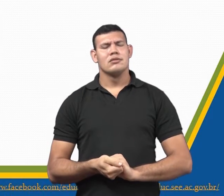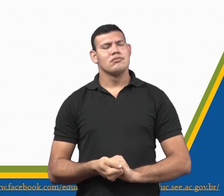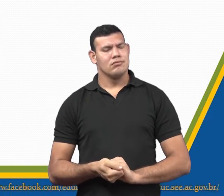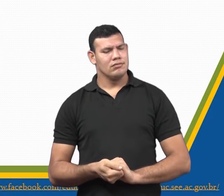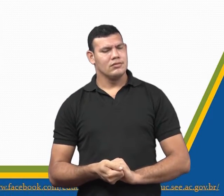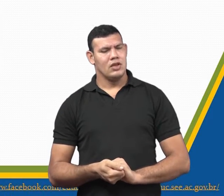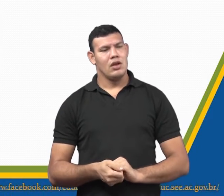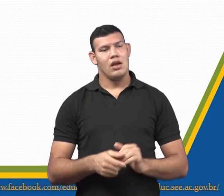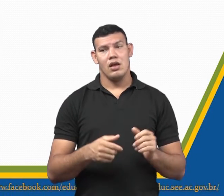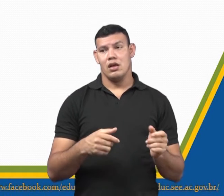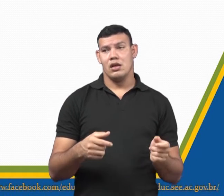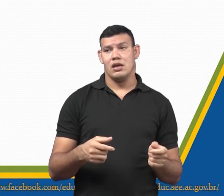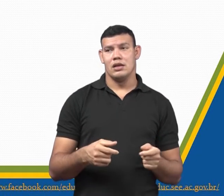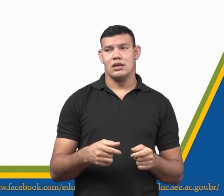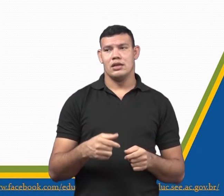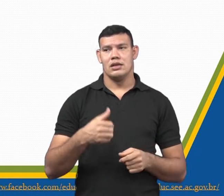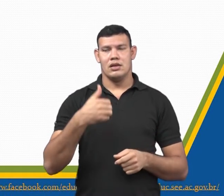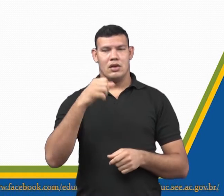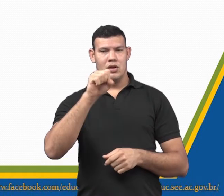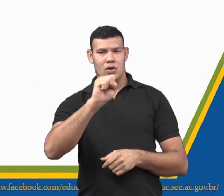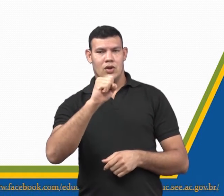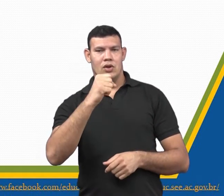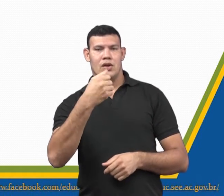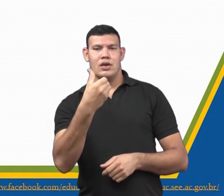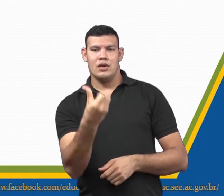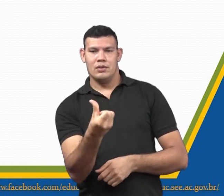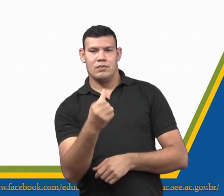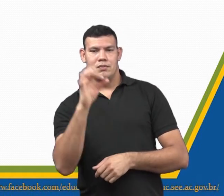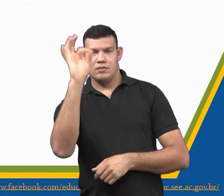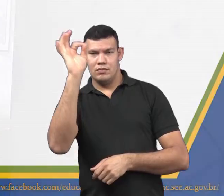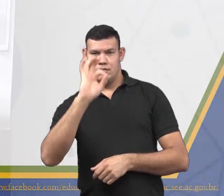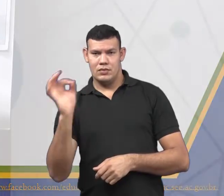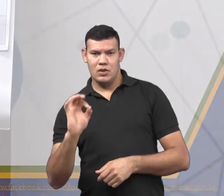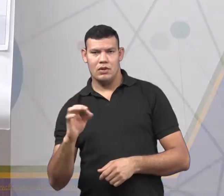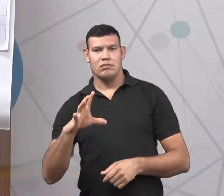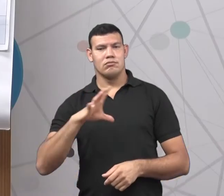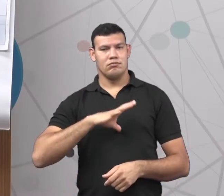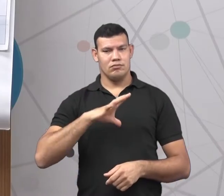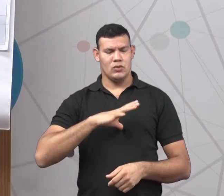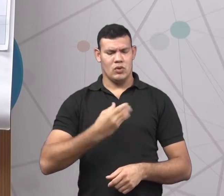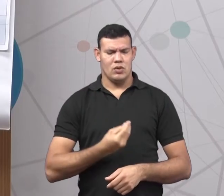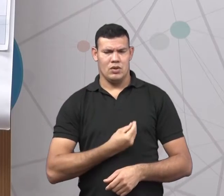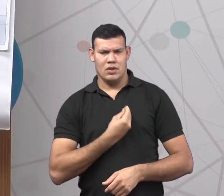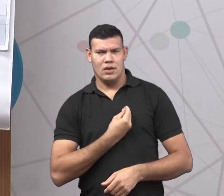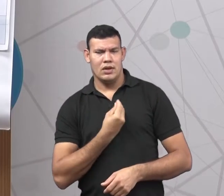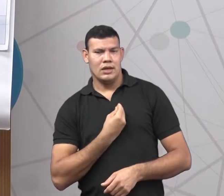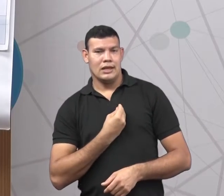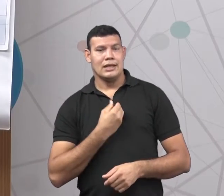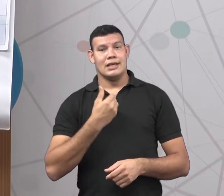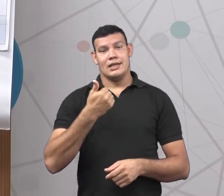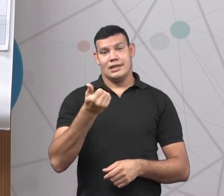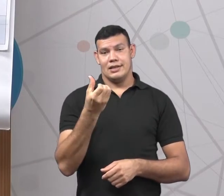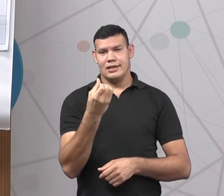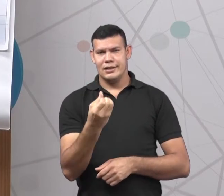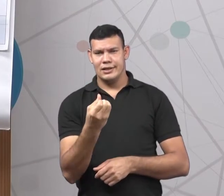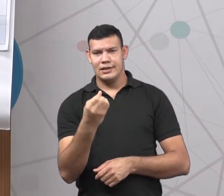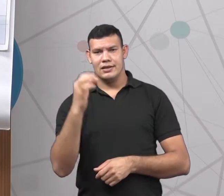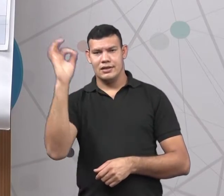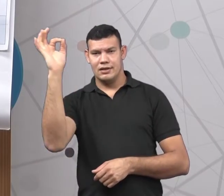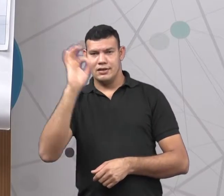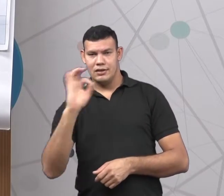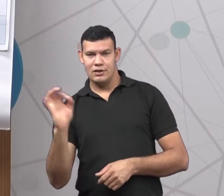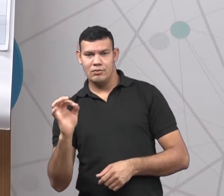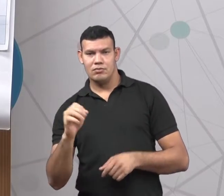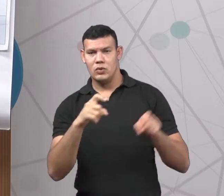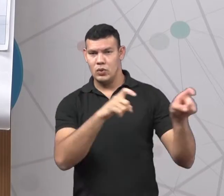zona urbana e apenas 16% na zona rural. Então, vejam comigo, a população do Brasil, a